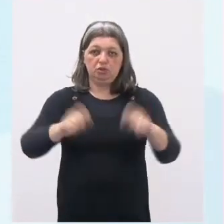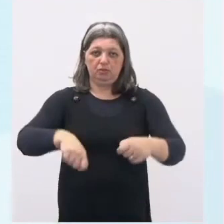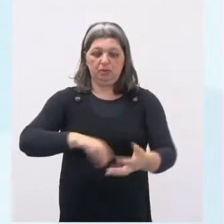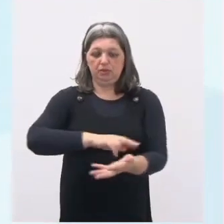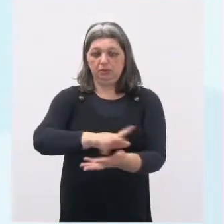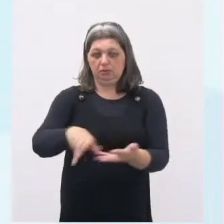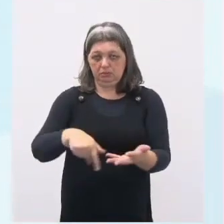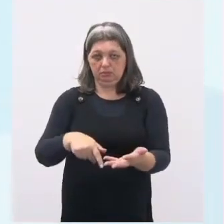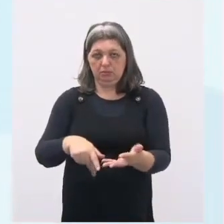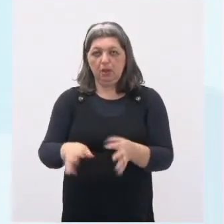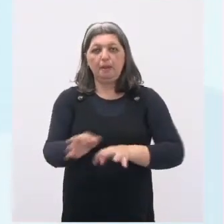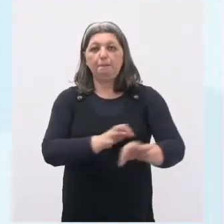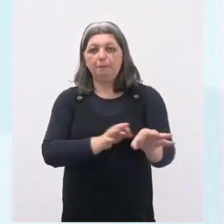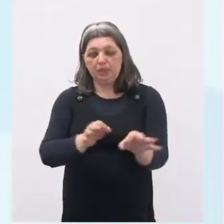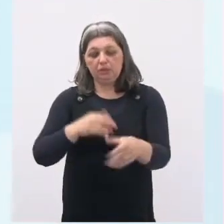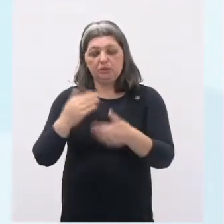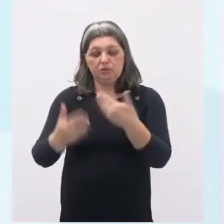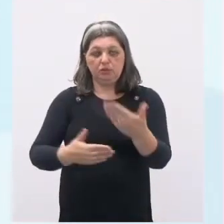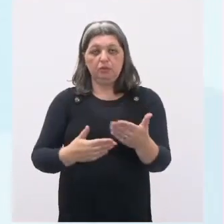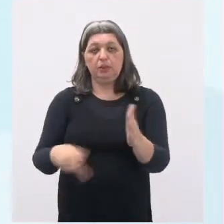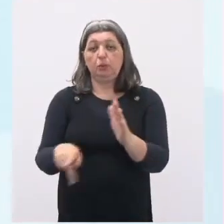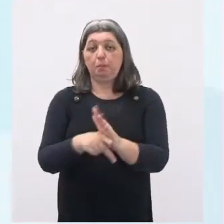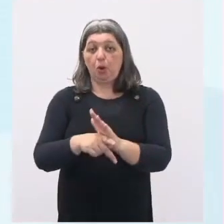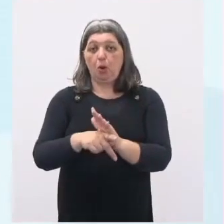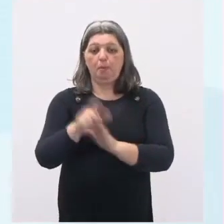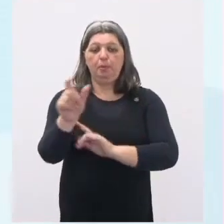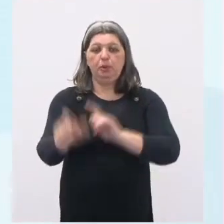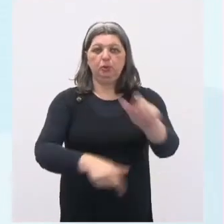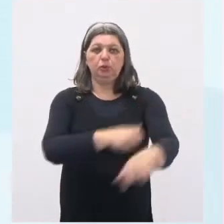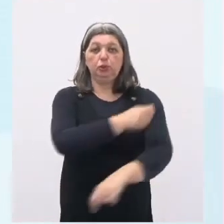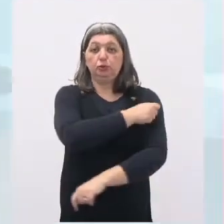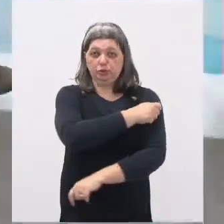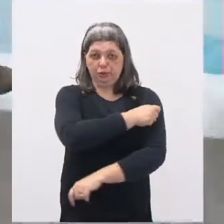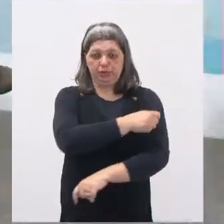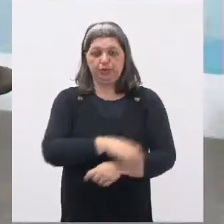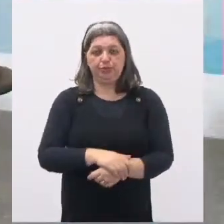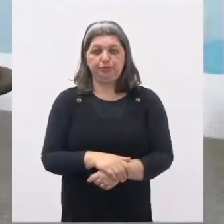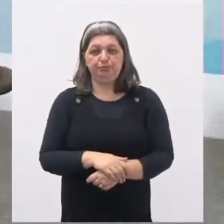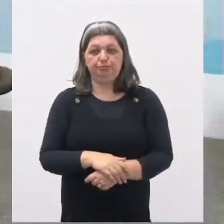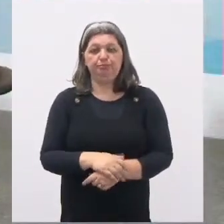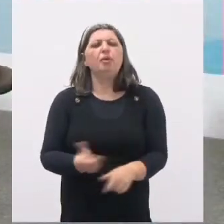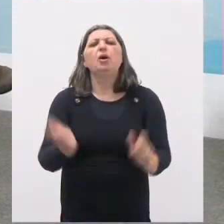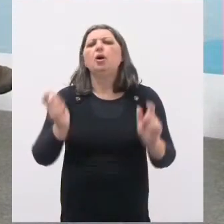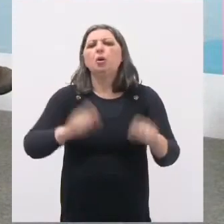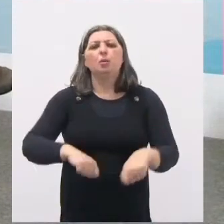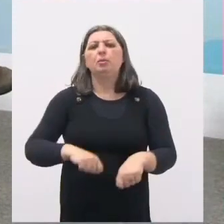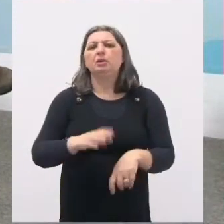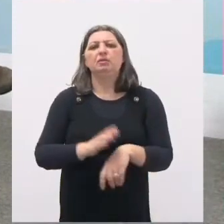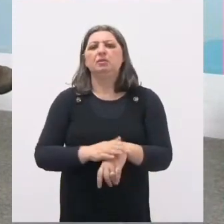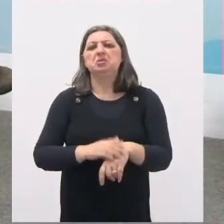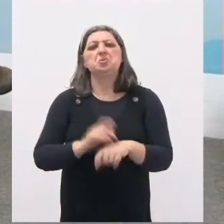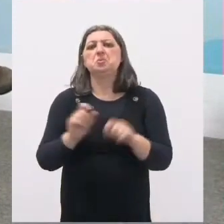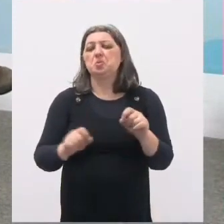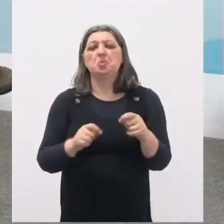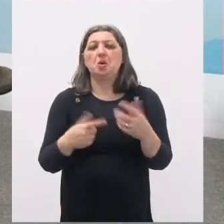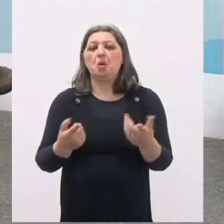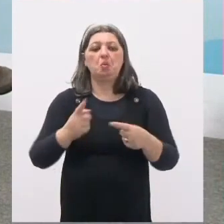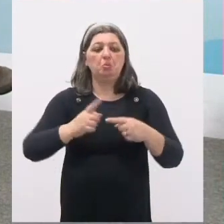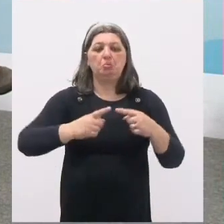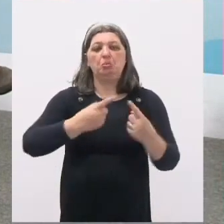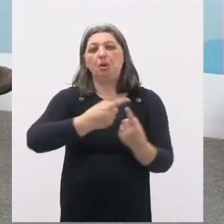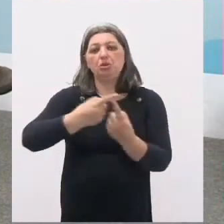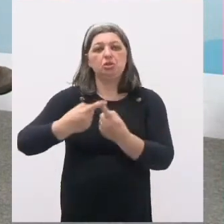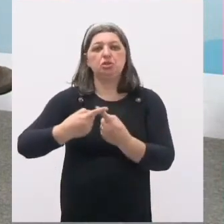de desenvolvimento do estudante. Então, essas competências, elas vão mobilizar o que tipo de conhecimento? Né?